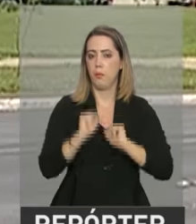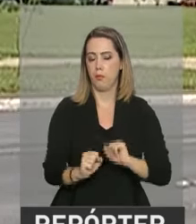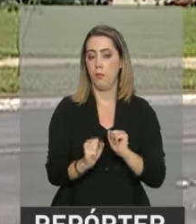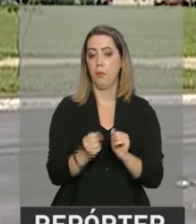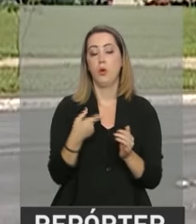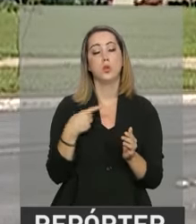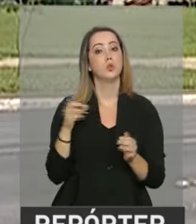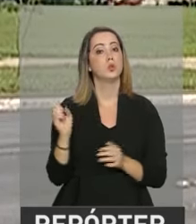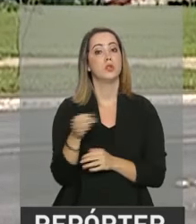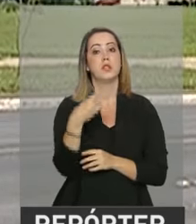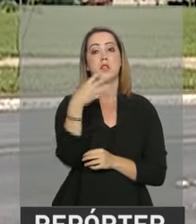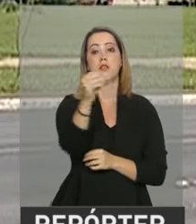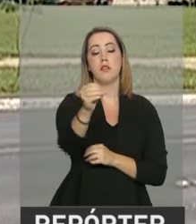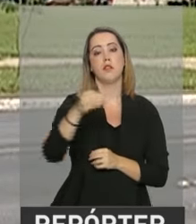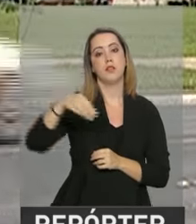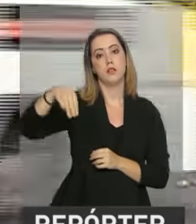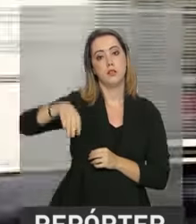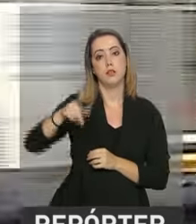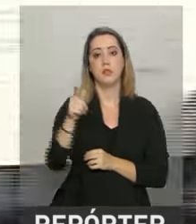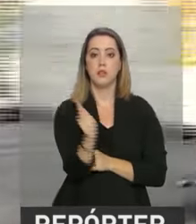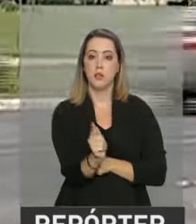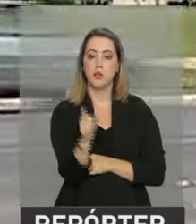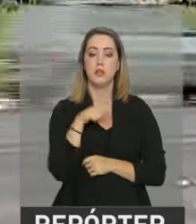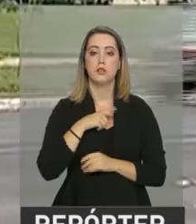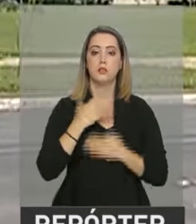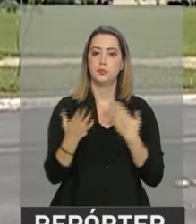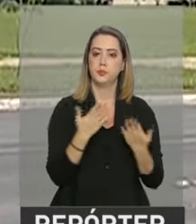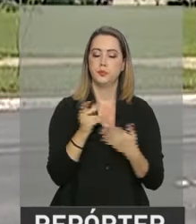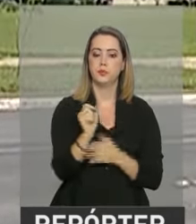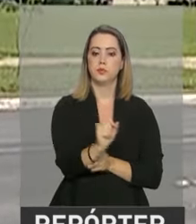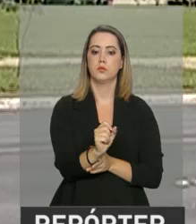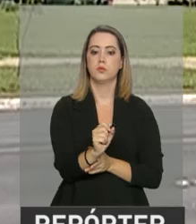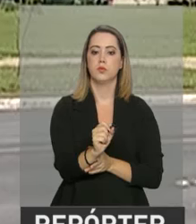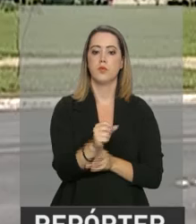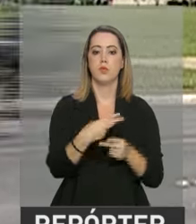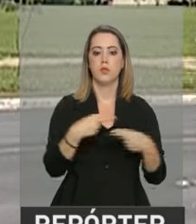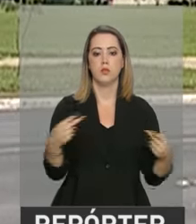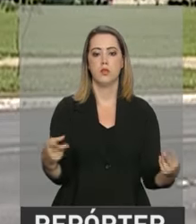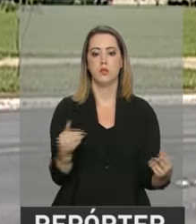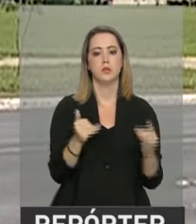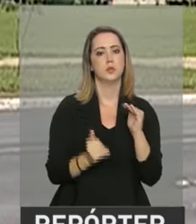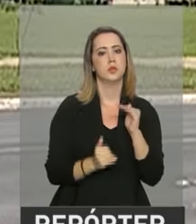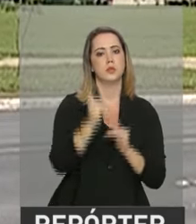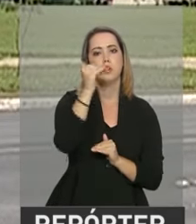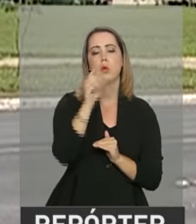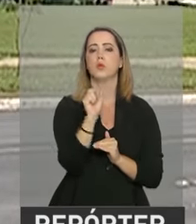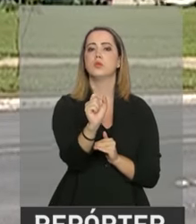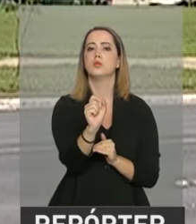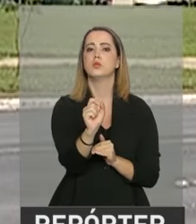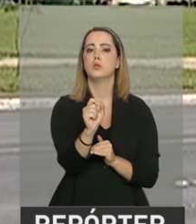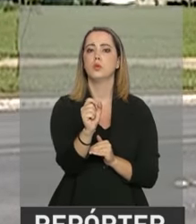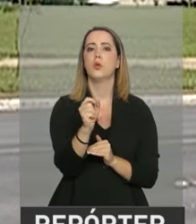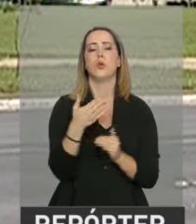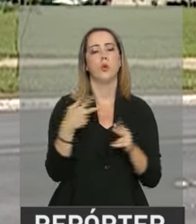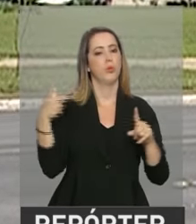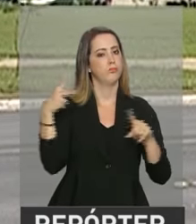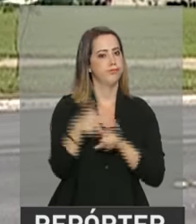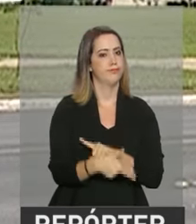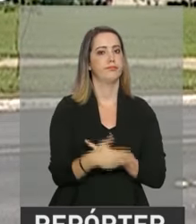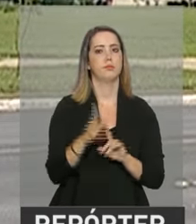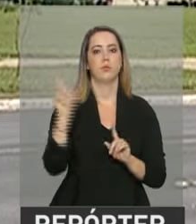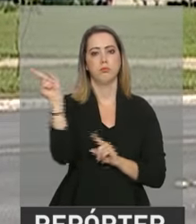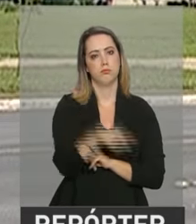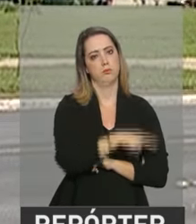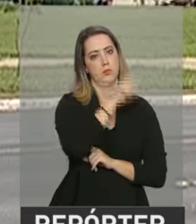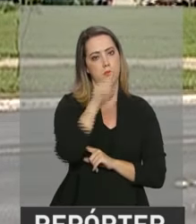máxima de 30 miligramas por mililitro dos derivados. Os produtos que ultrapassarem essa concentração continuam proibidos